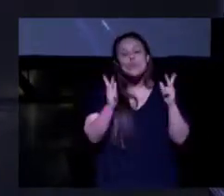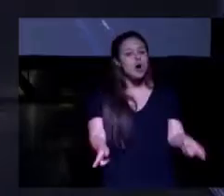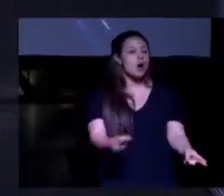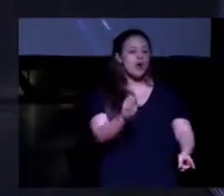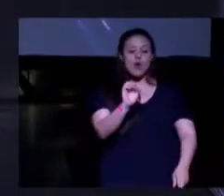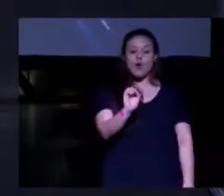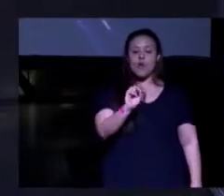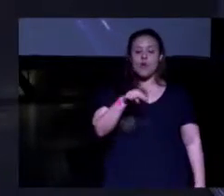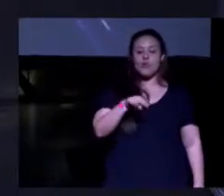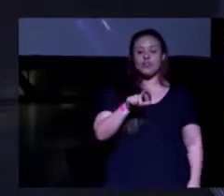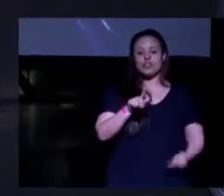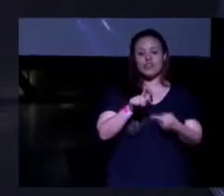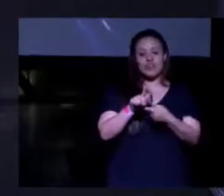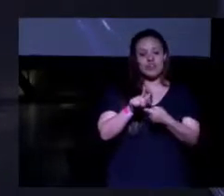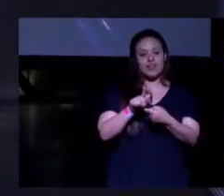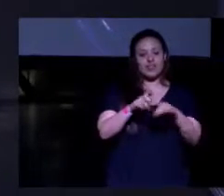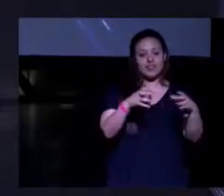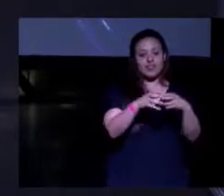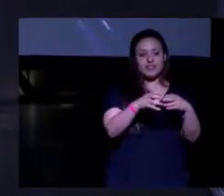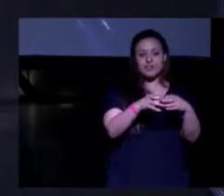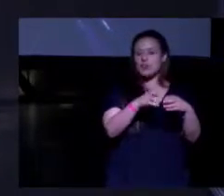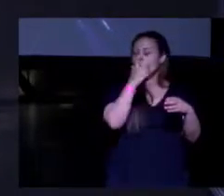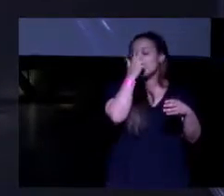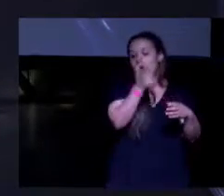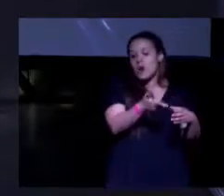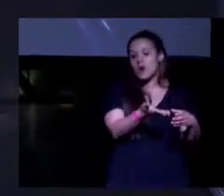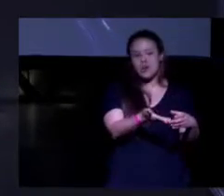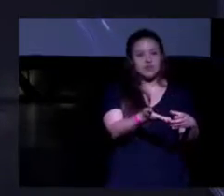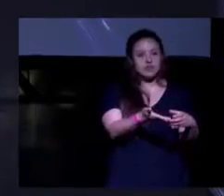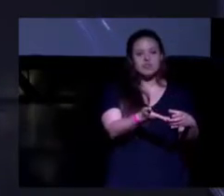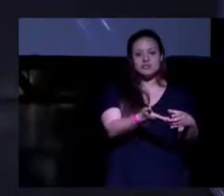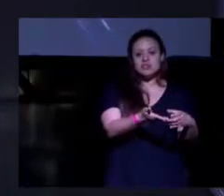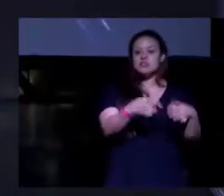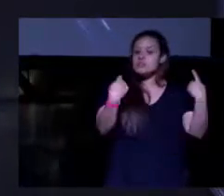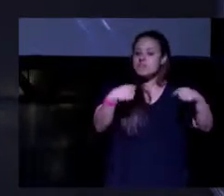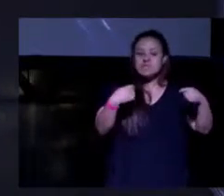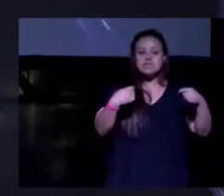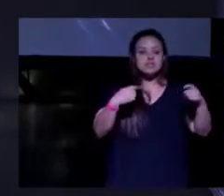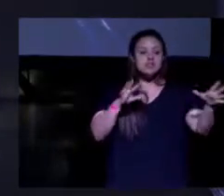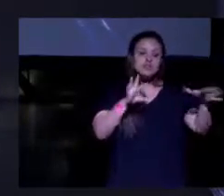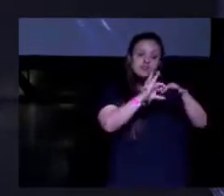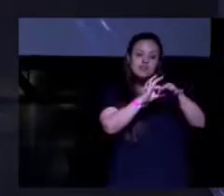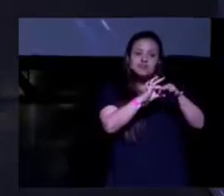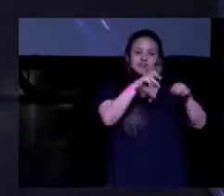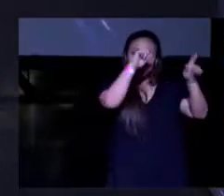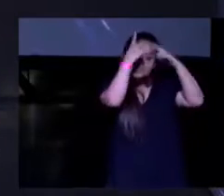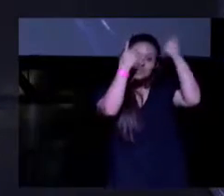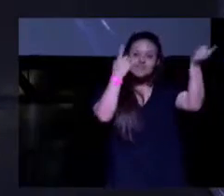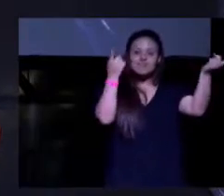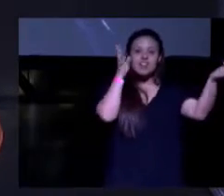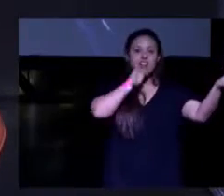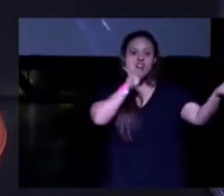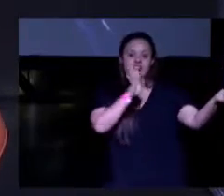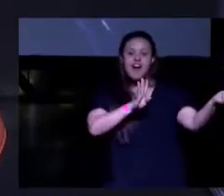sentir parte e sentir que você está contribuindo e você está crescendo como pessoa nesse período que você está engajando nesse trabalho voluntário,